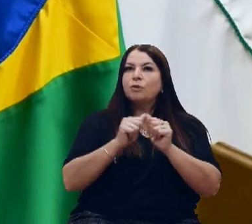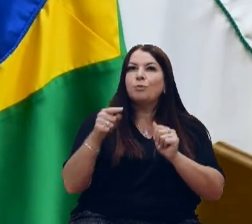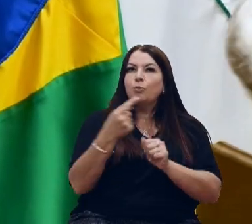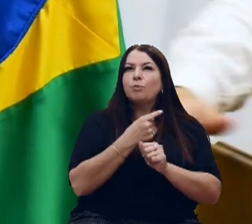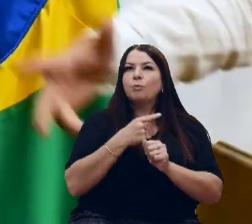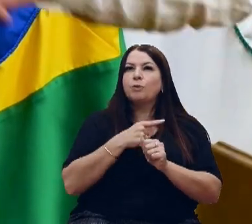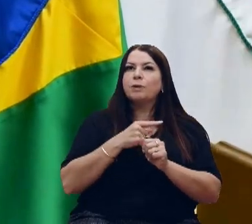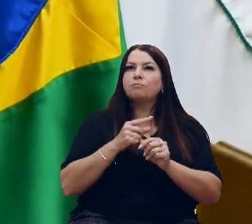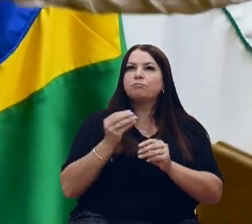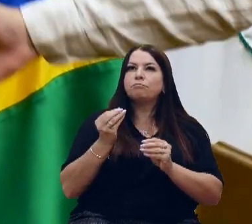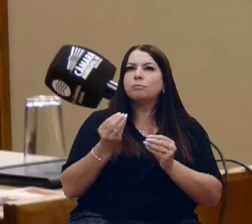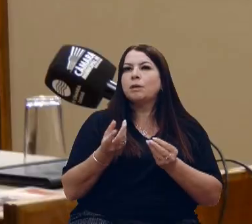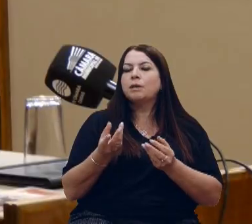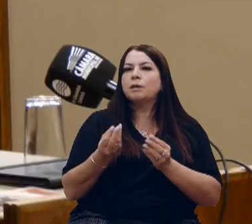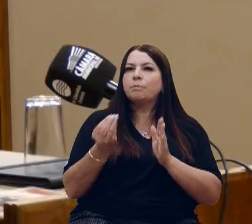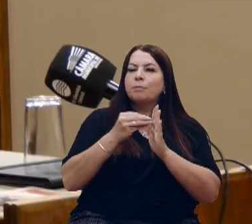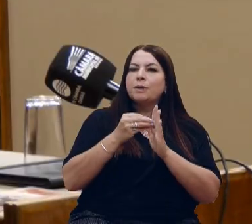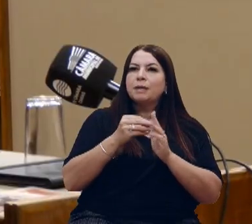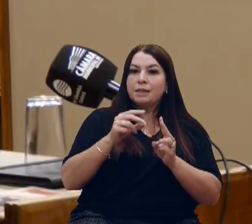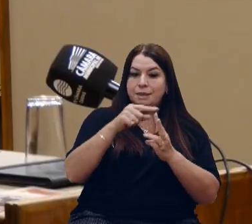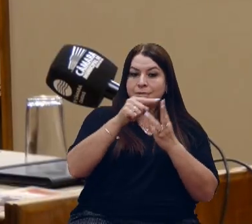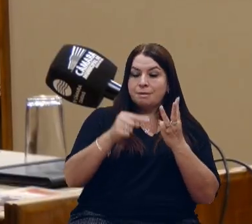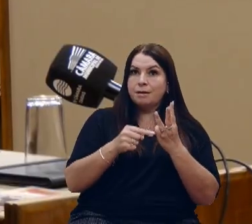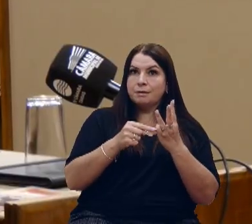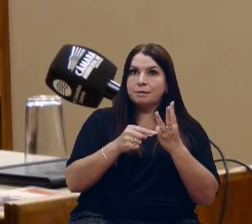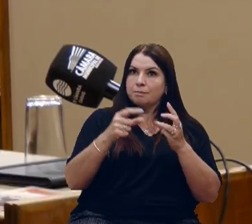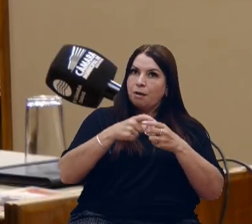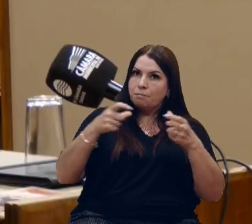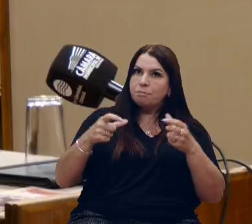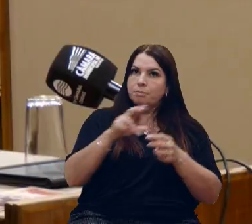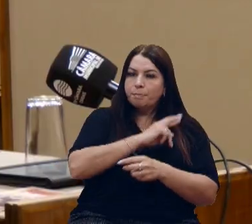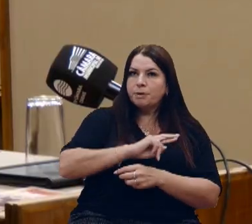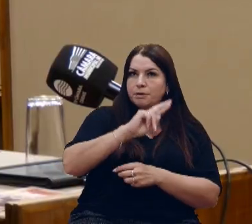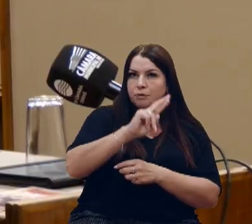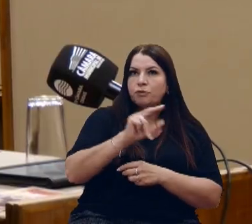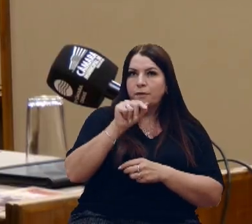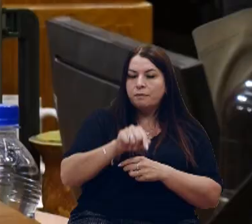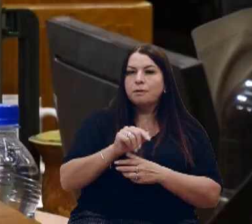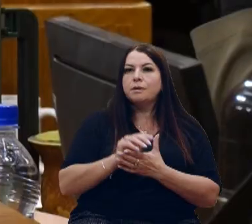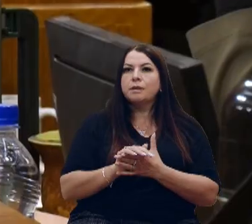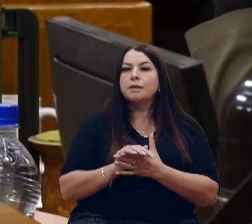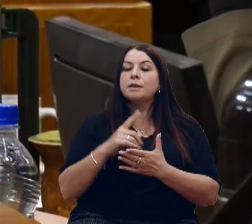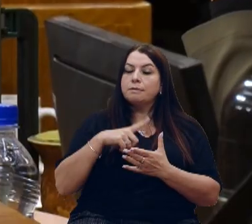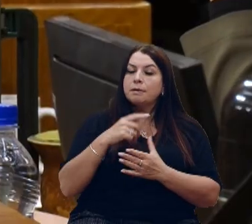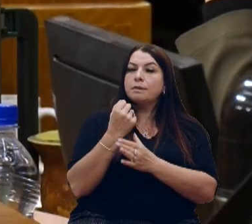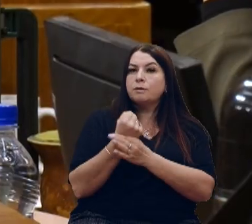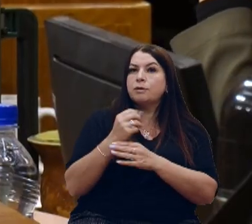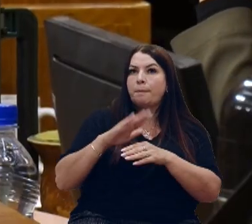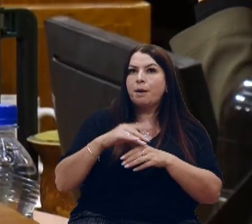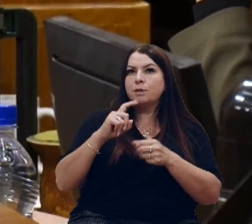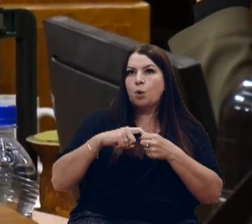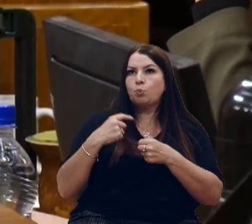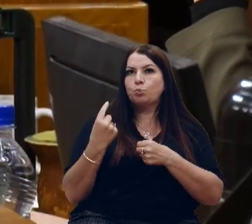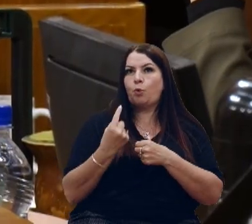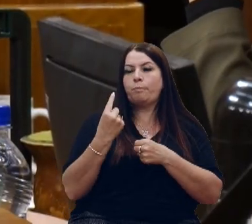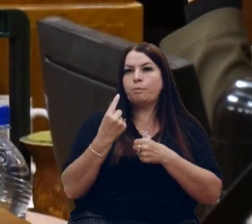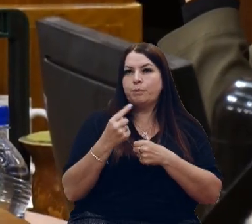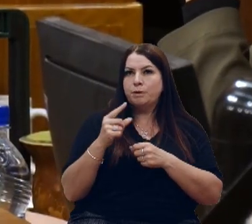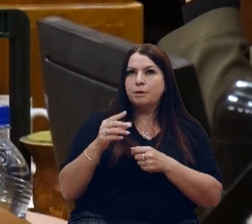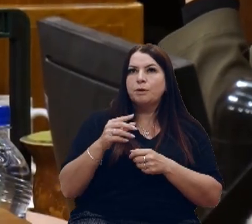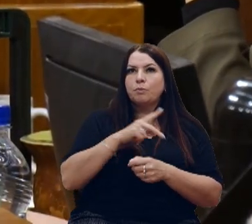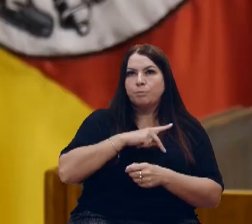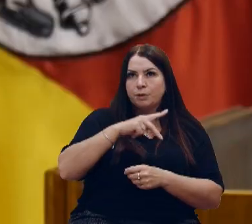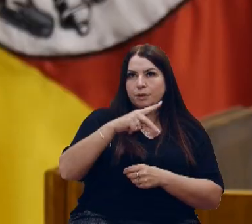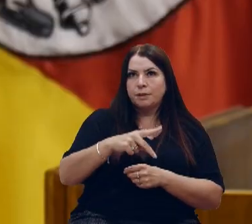uma composição tripartite, amplia a representatividade e garante mais autonomia com a